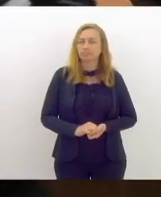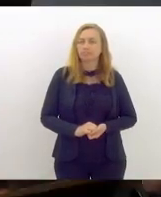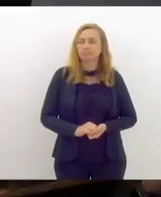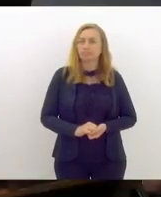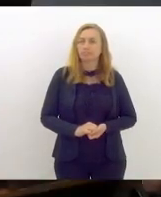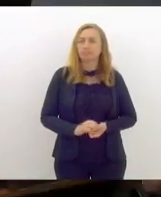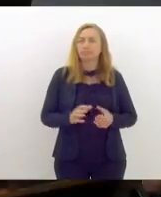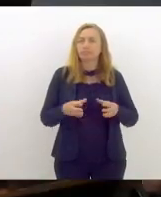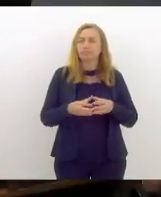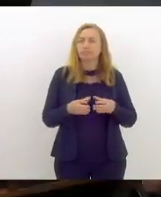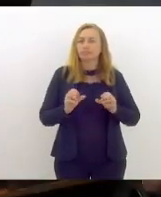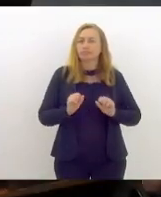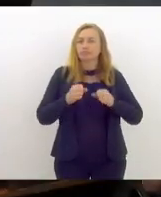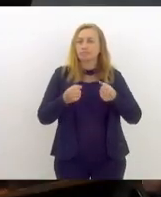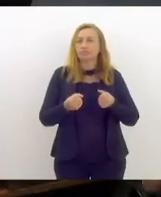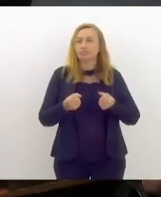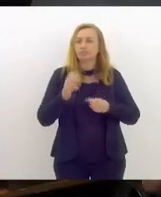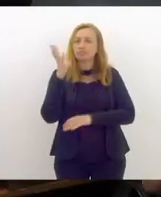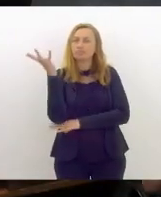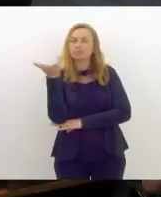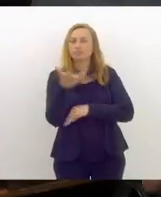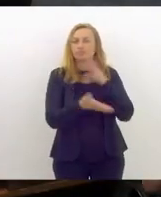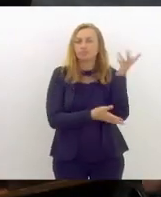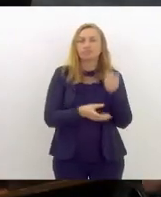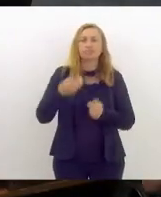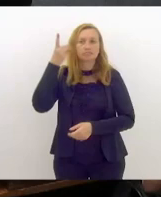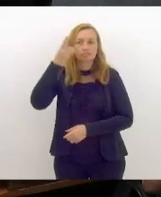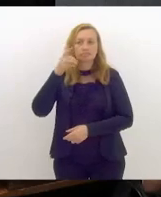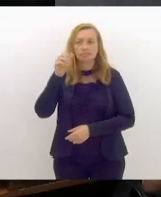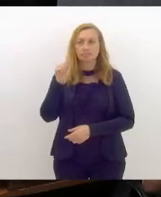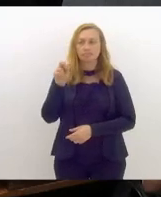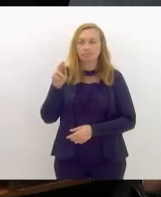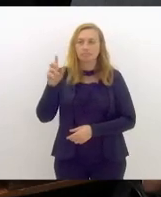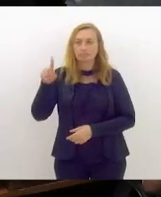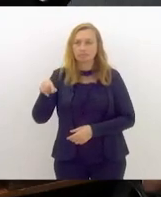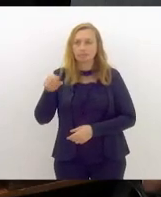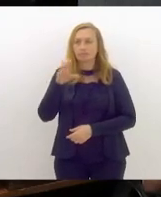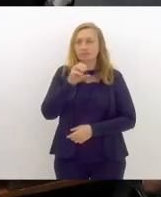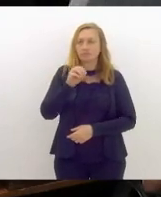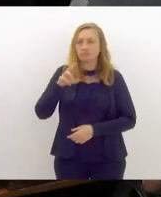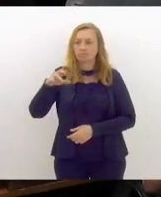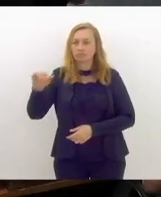Pela Comissão de Defesa do Meio Ambiente, deputado André Correia.